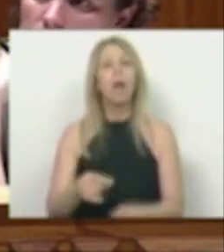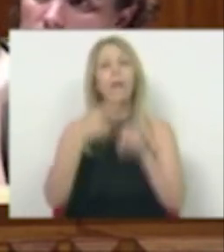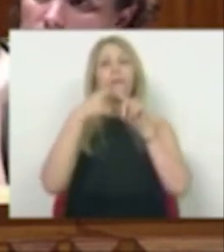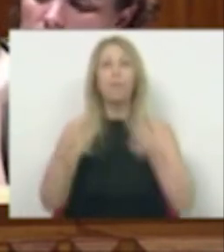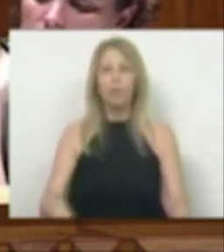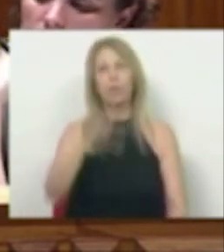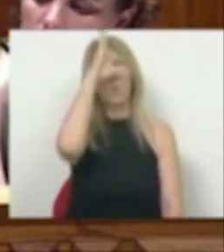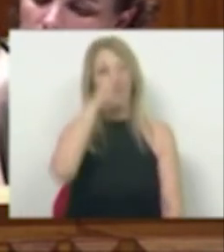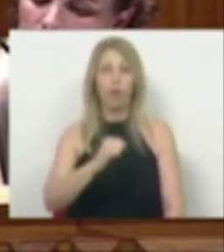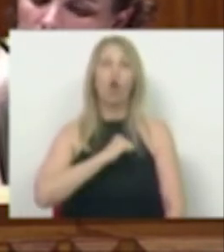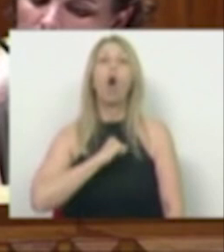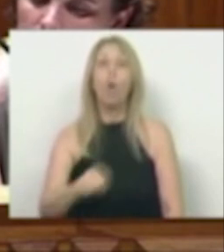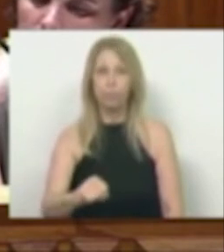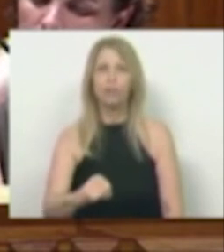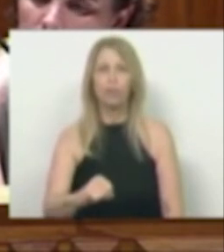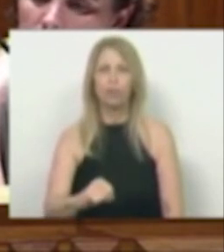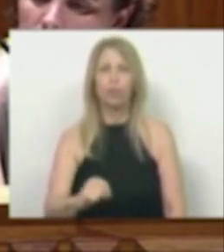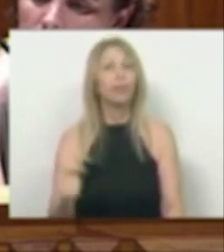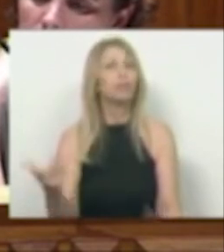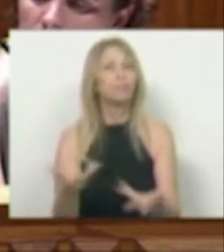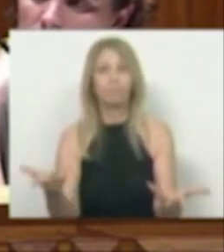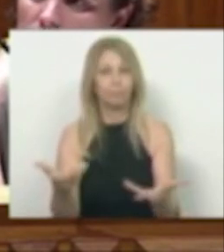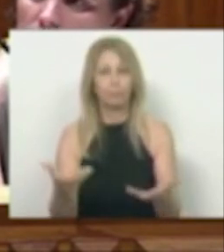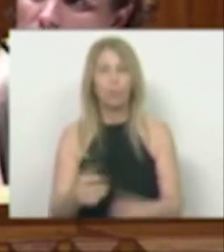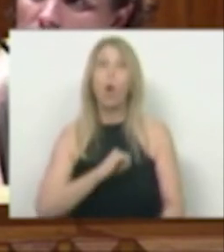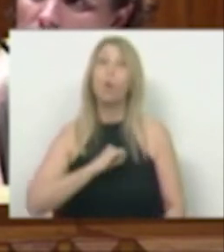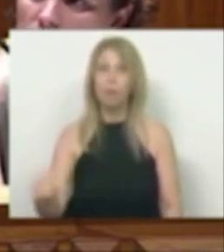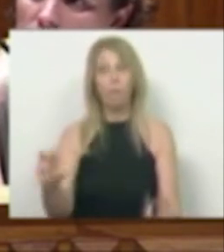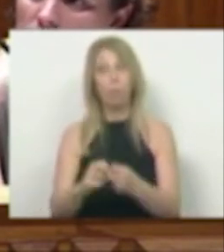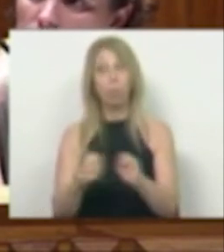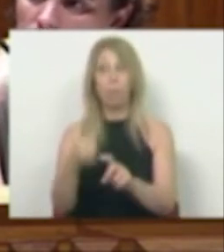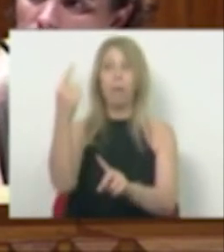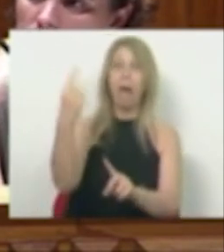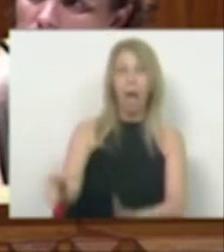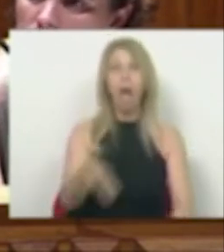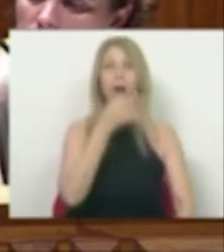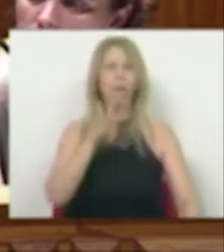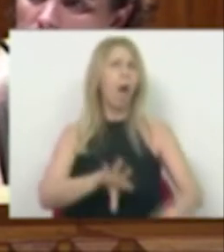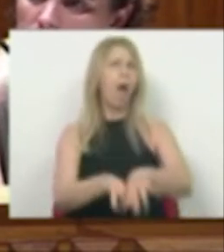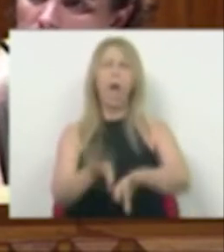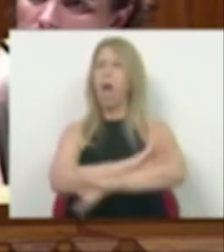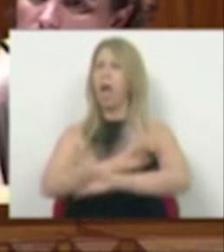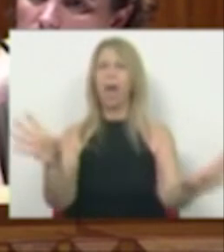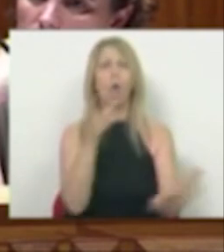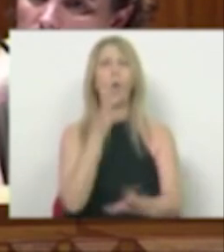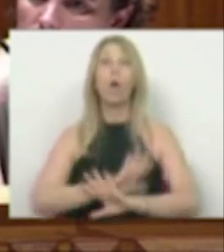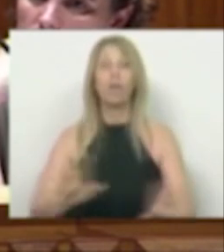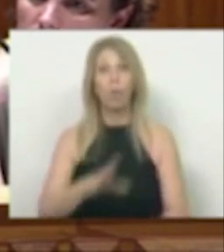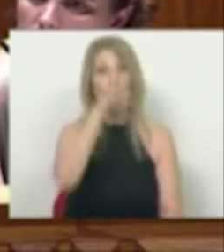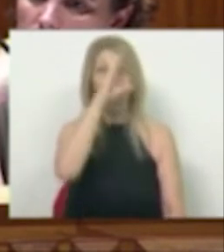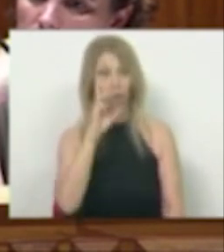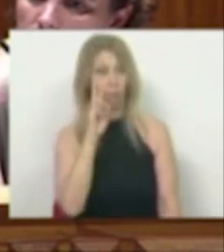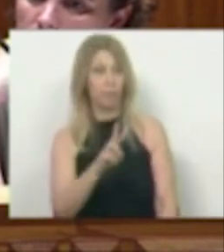governo e as oposições é que as oposições, perante os problemas, falam em caos. E o governo, quando vê